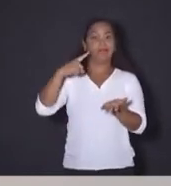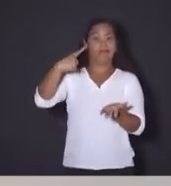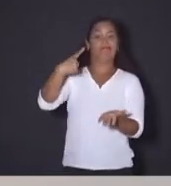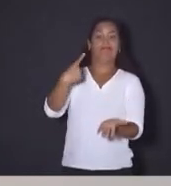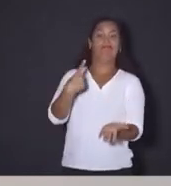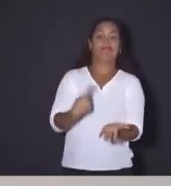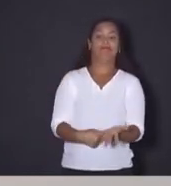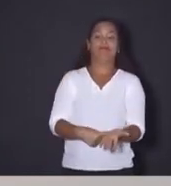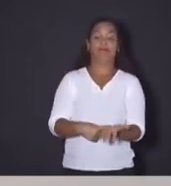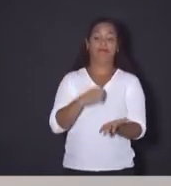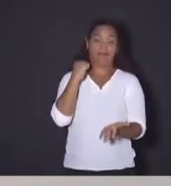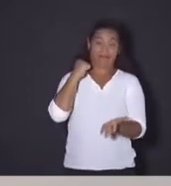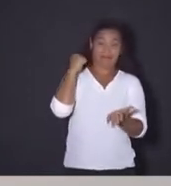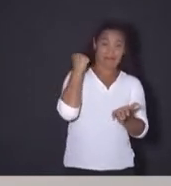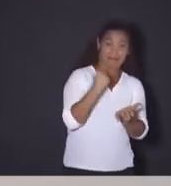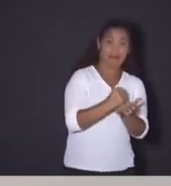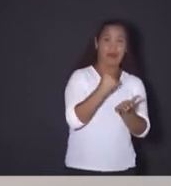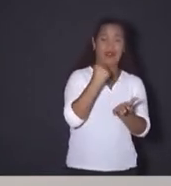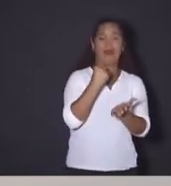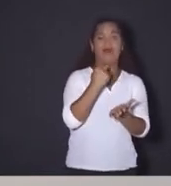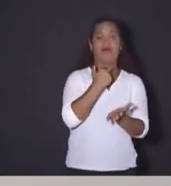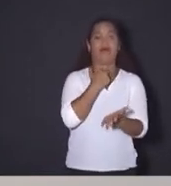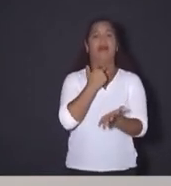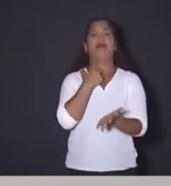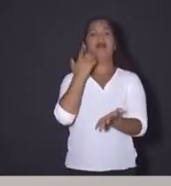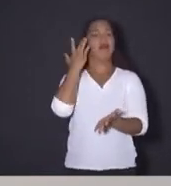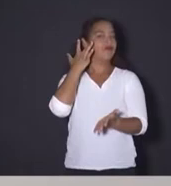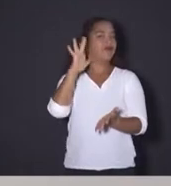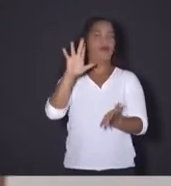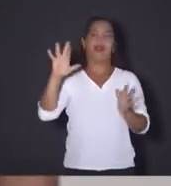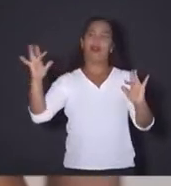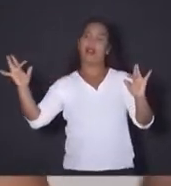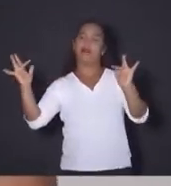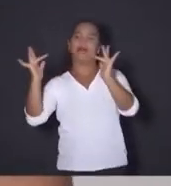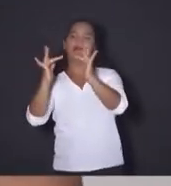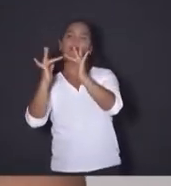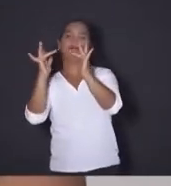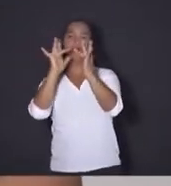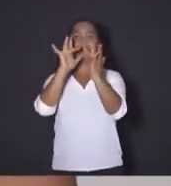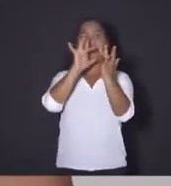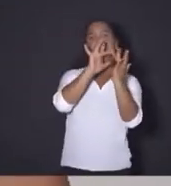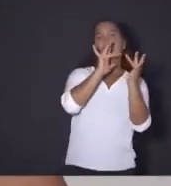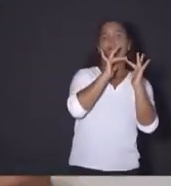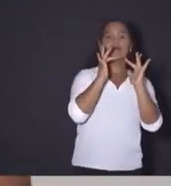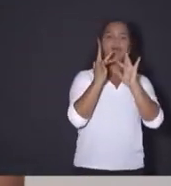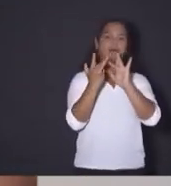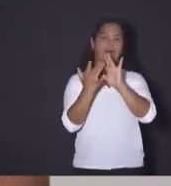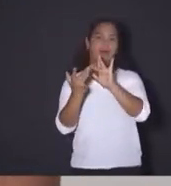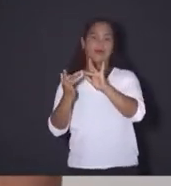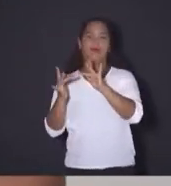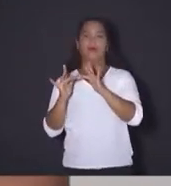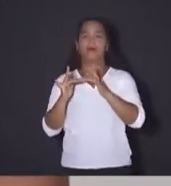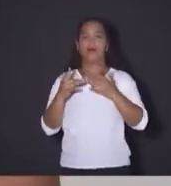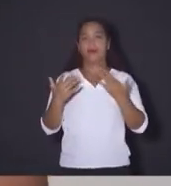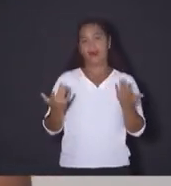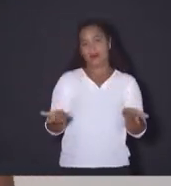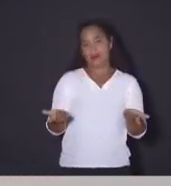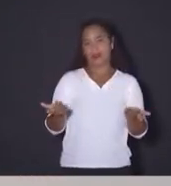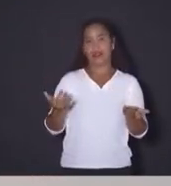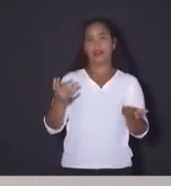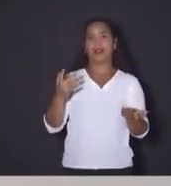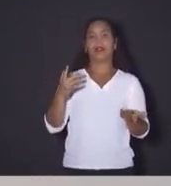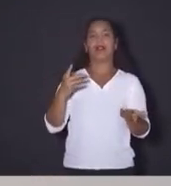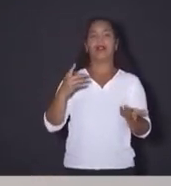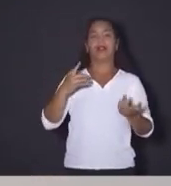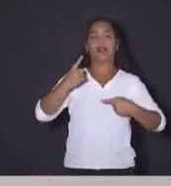difícil a gente conseguir se conectar na universidade então a partir da idéia das conexões que atravessam polêmicas do